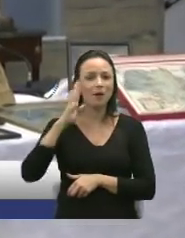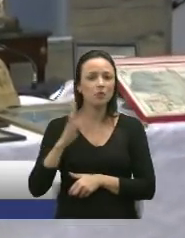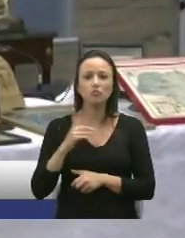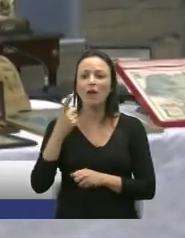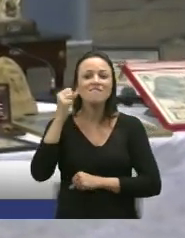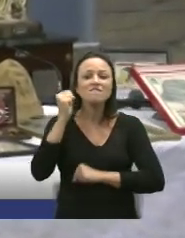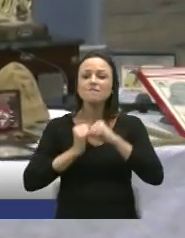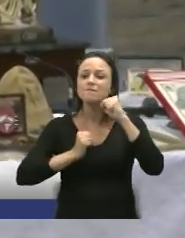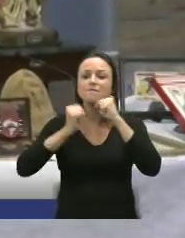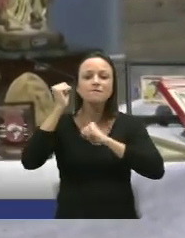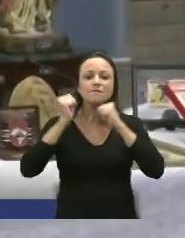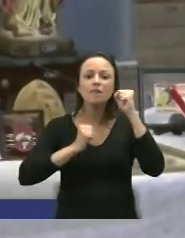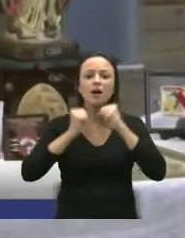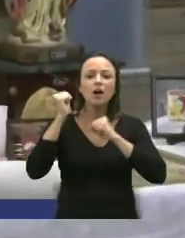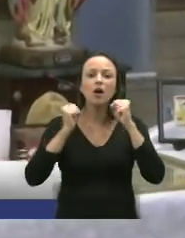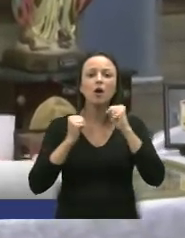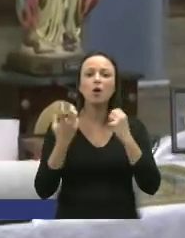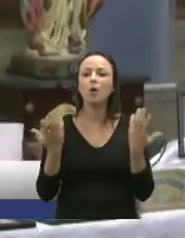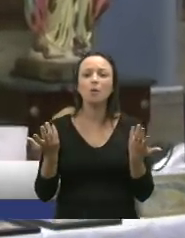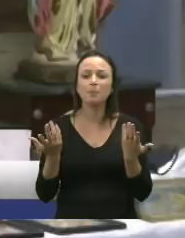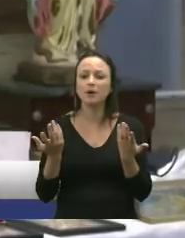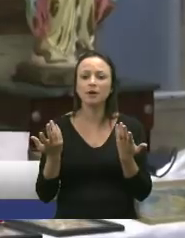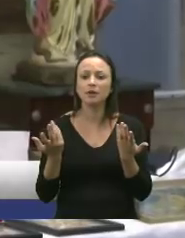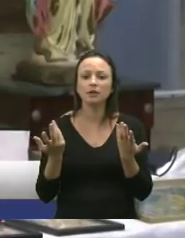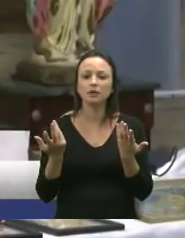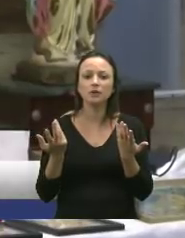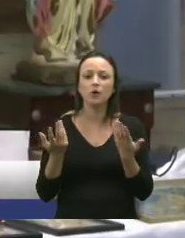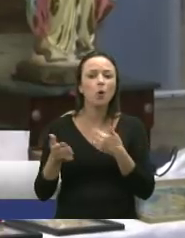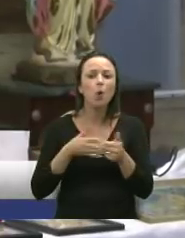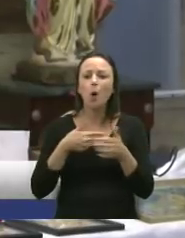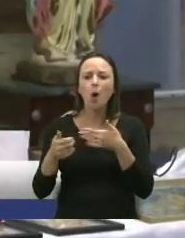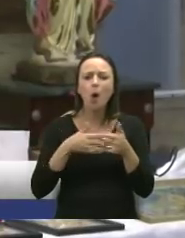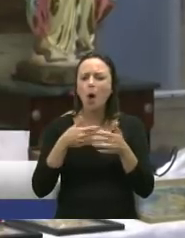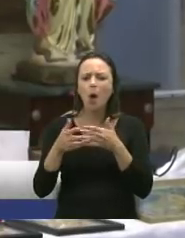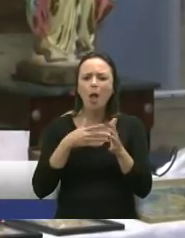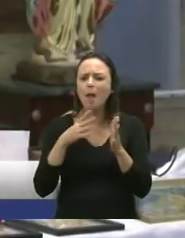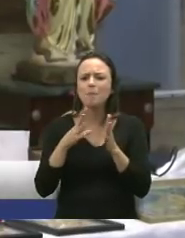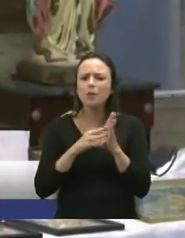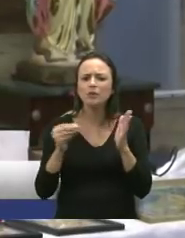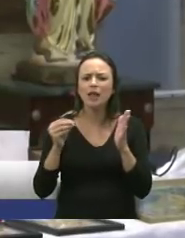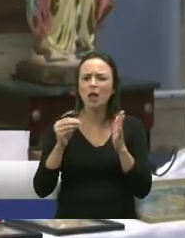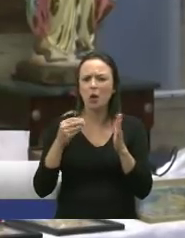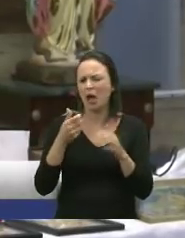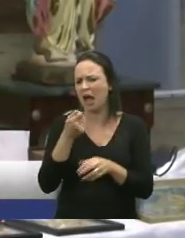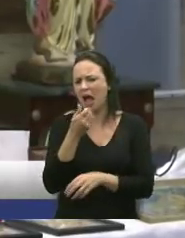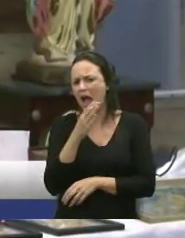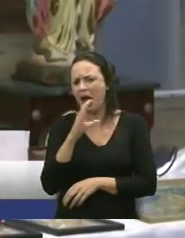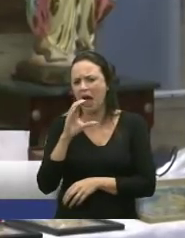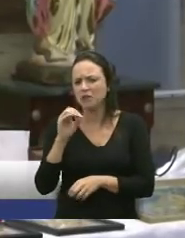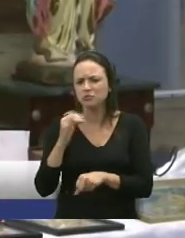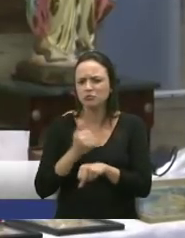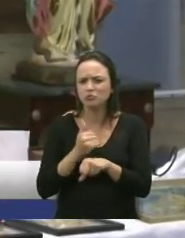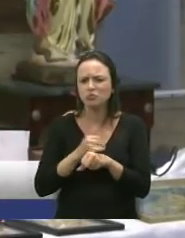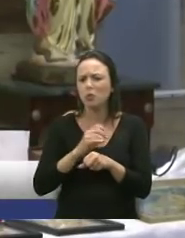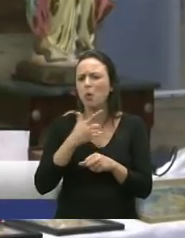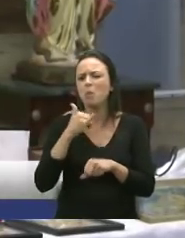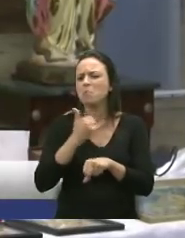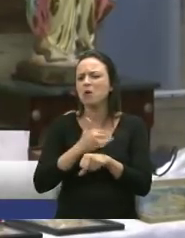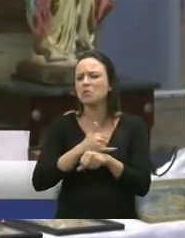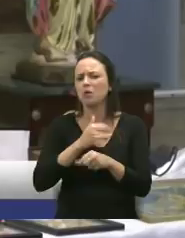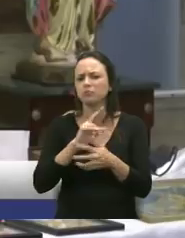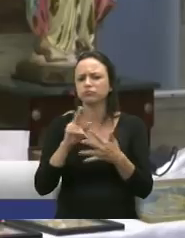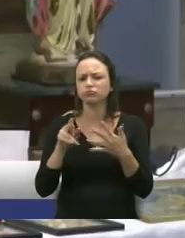de que fosse de qualquer modelo capacete de aço ou qualquer outro metal. Então improvisamos